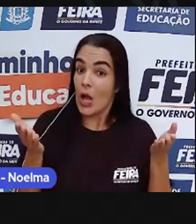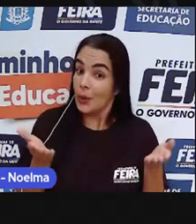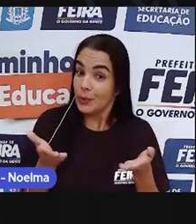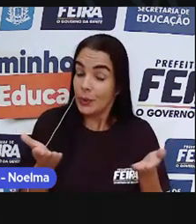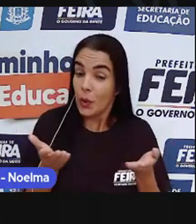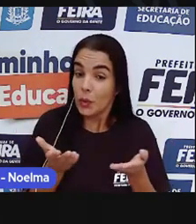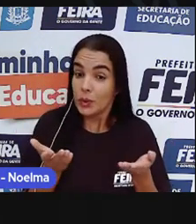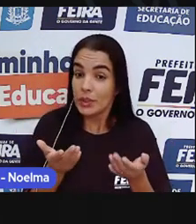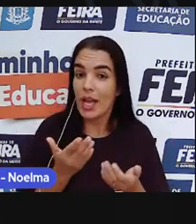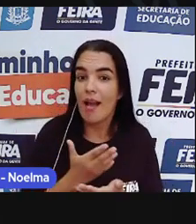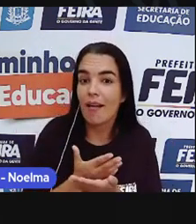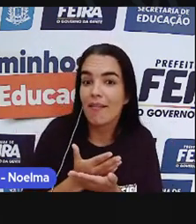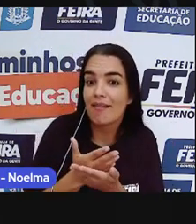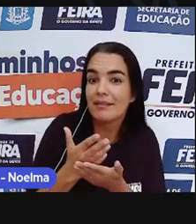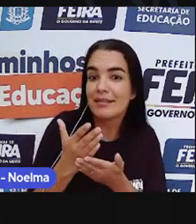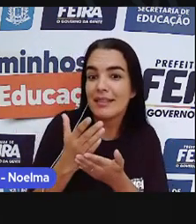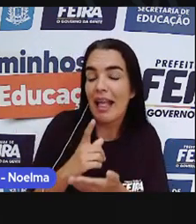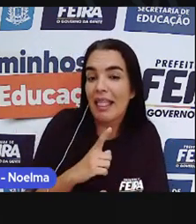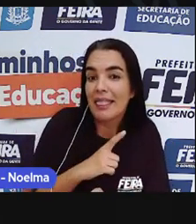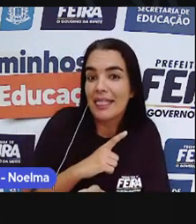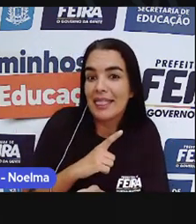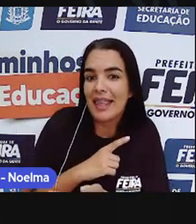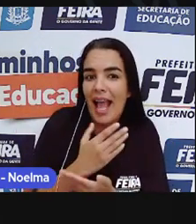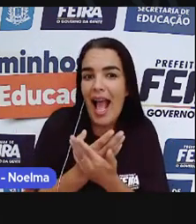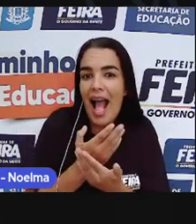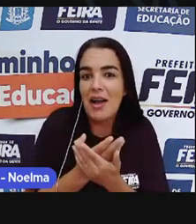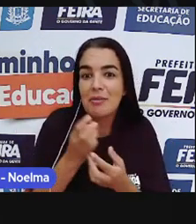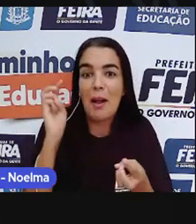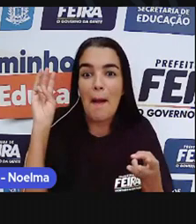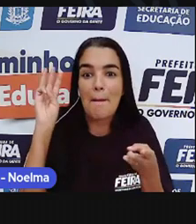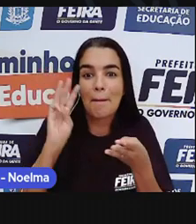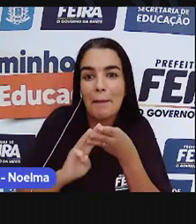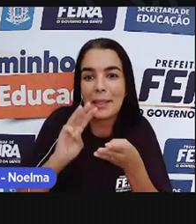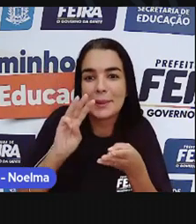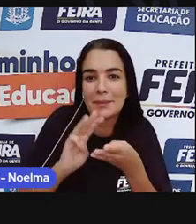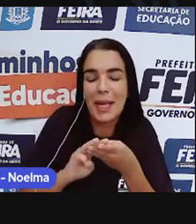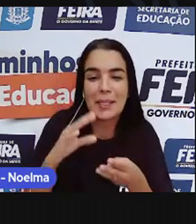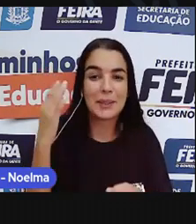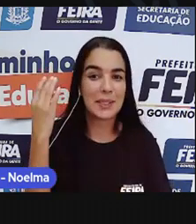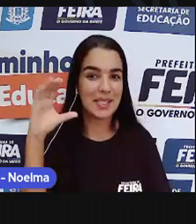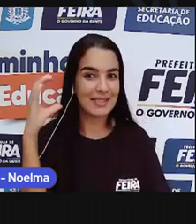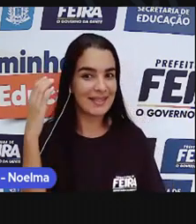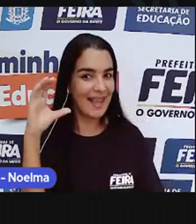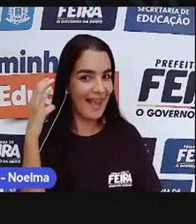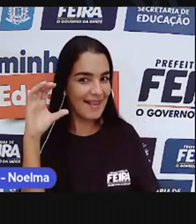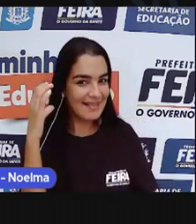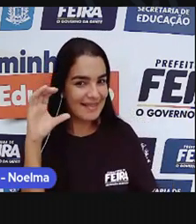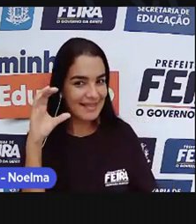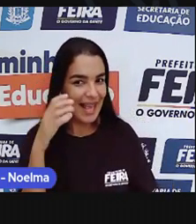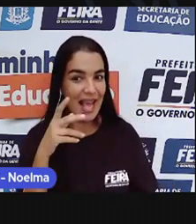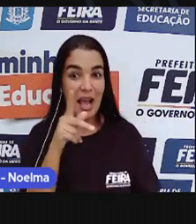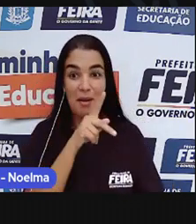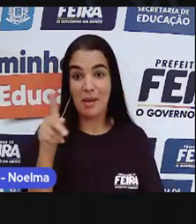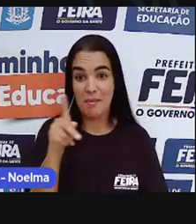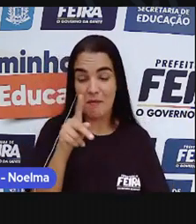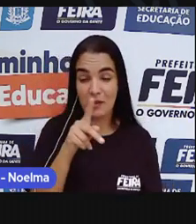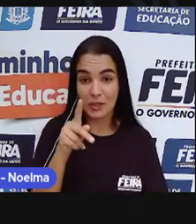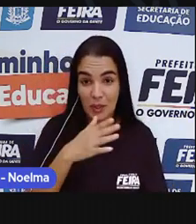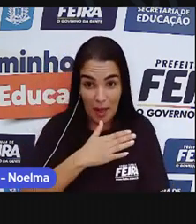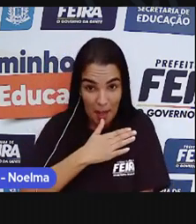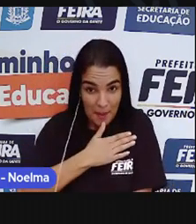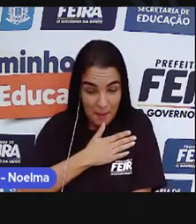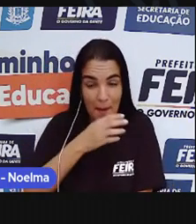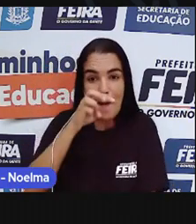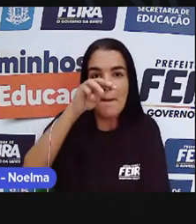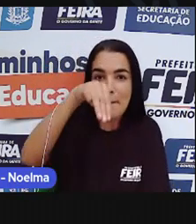Hoje nós iremos ter aula de Matemática e Ciências da Natureza. Eu sou a ProMirt